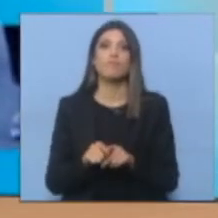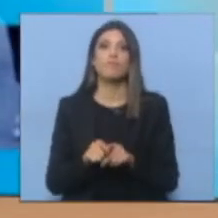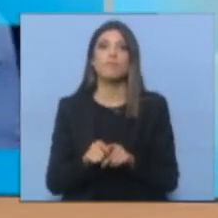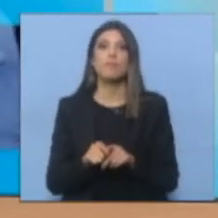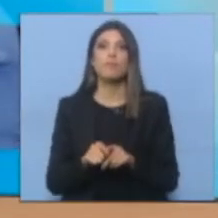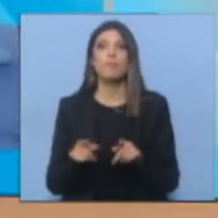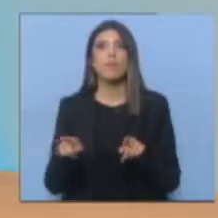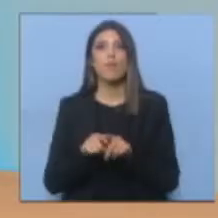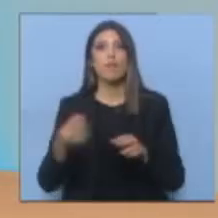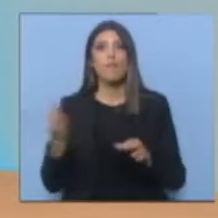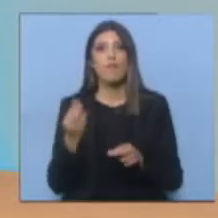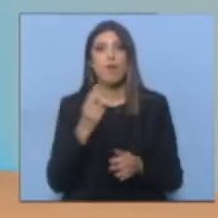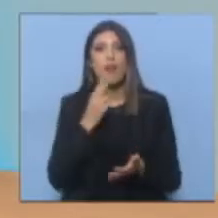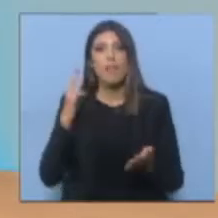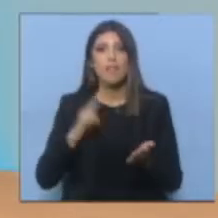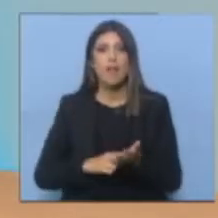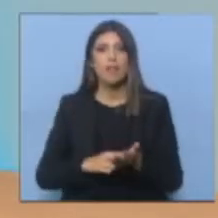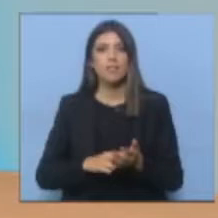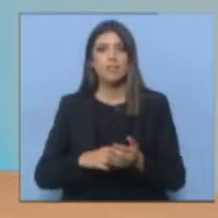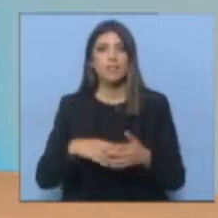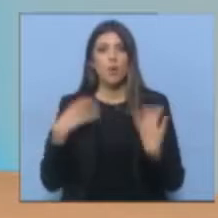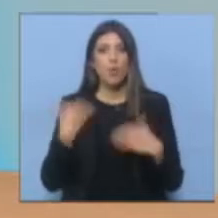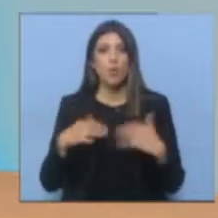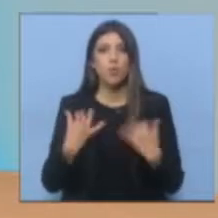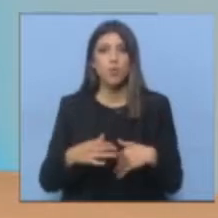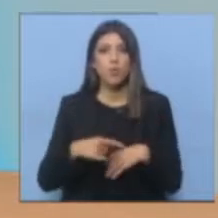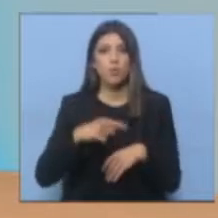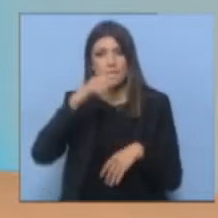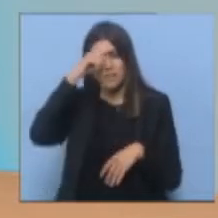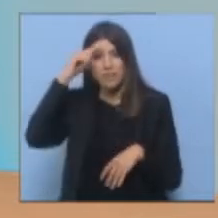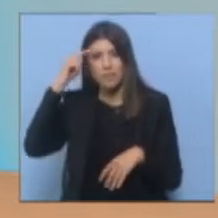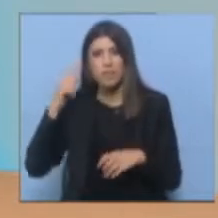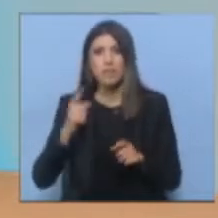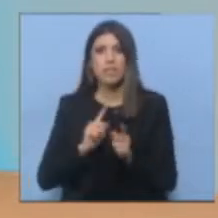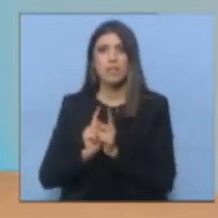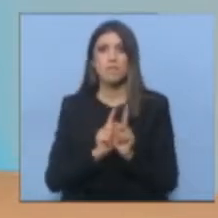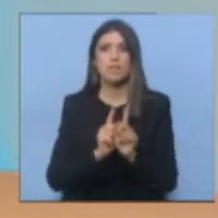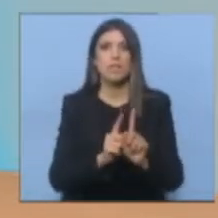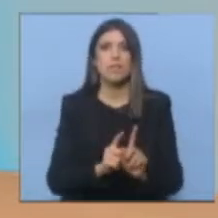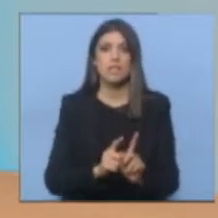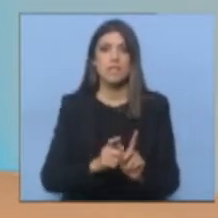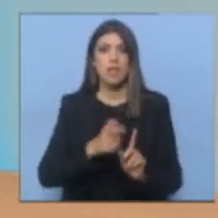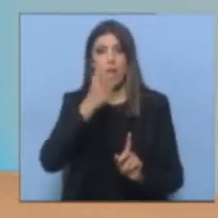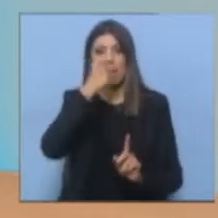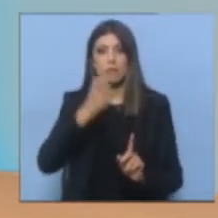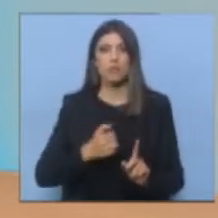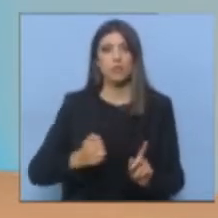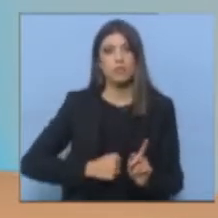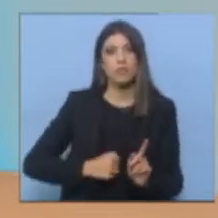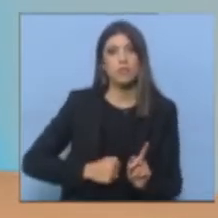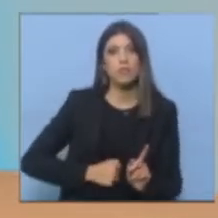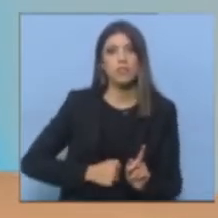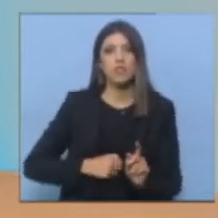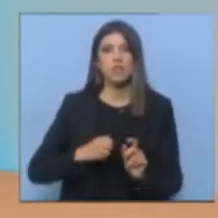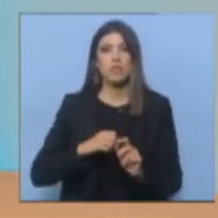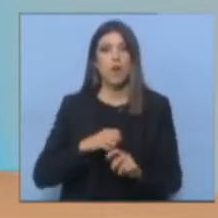É uma realidade dura e penosa esta da perseguição aos cristãos que se agudiza em diversas partes